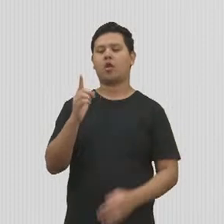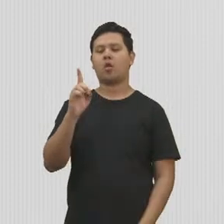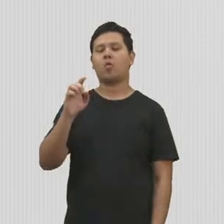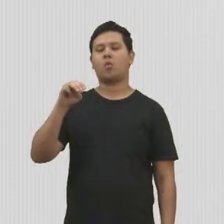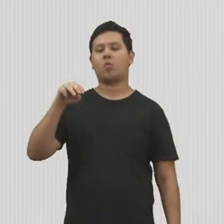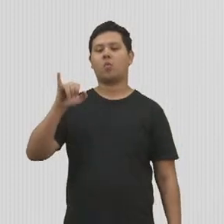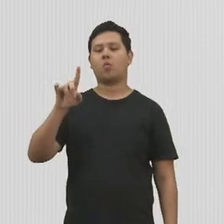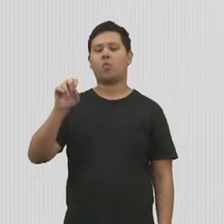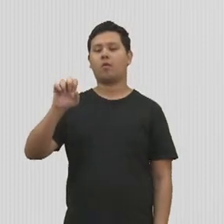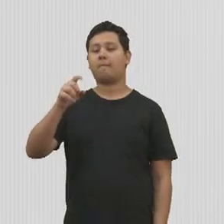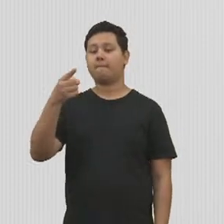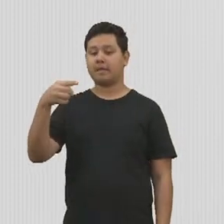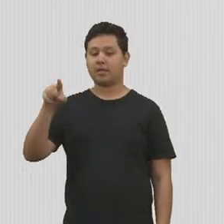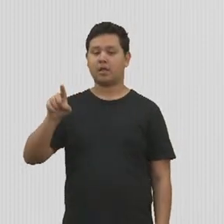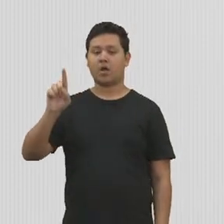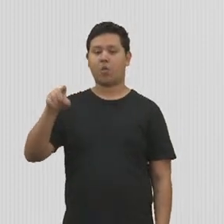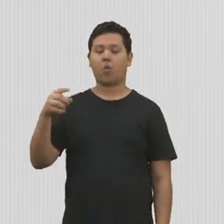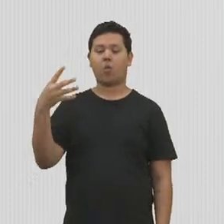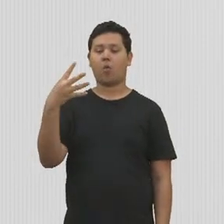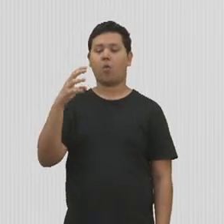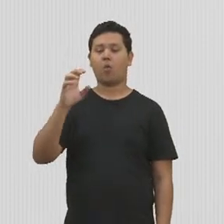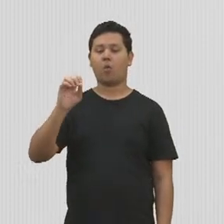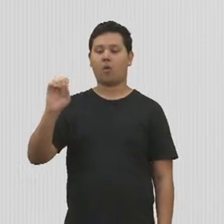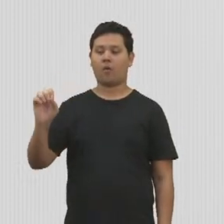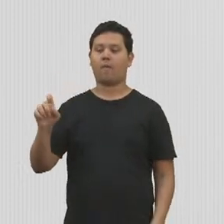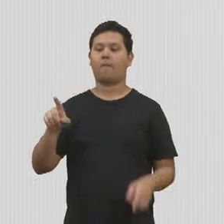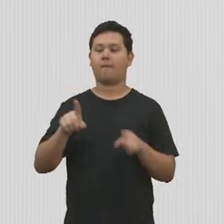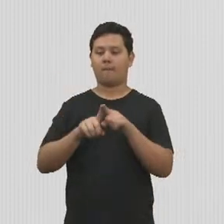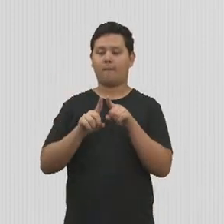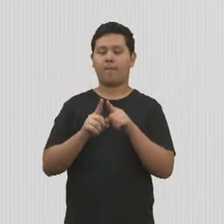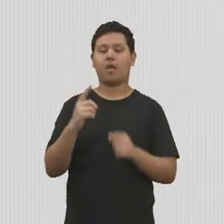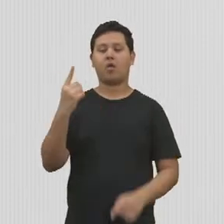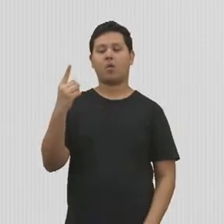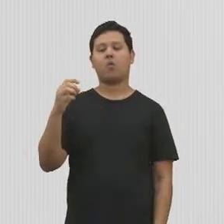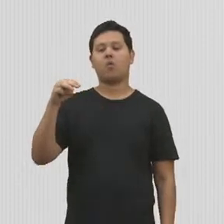1.400.000 e chega numa receita corrente líquida de